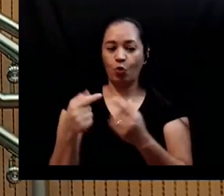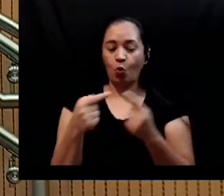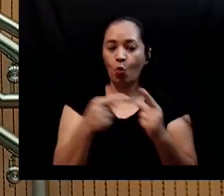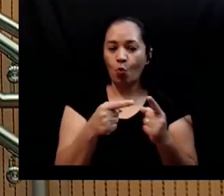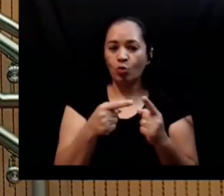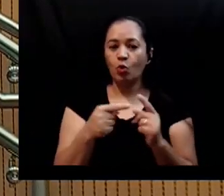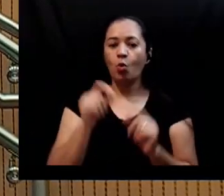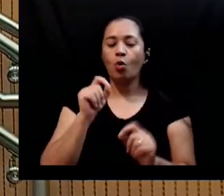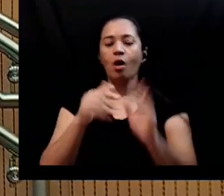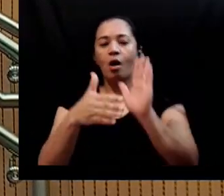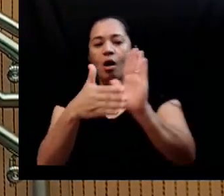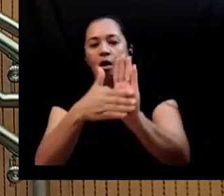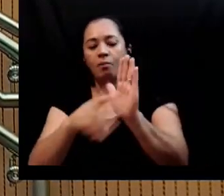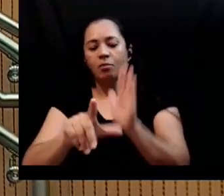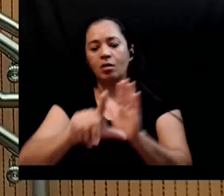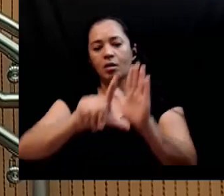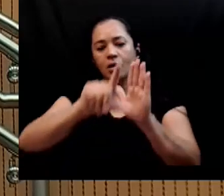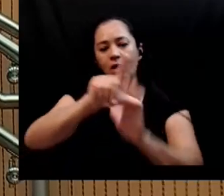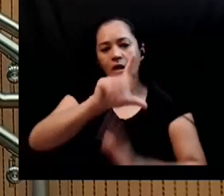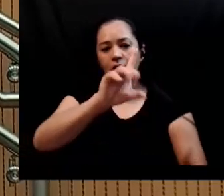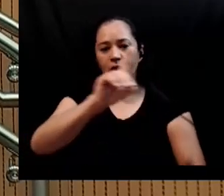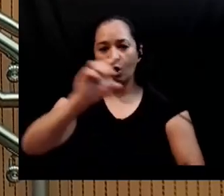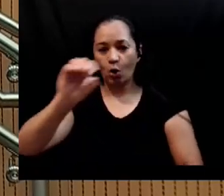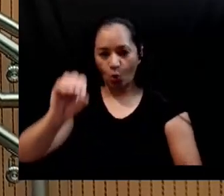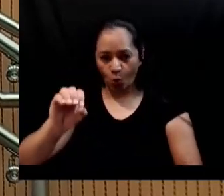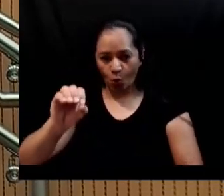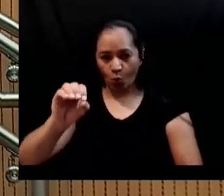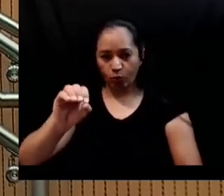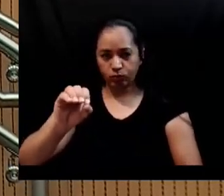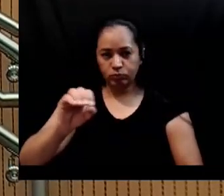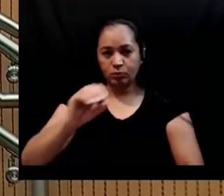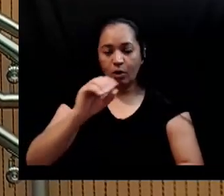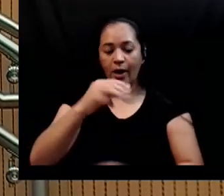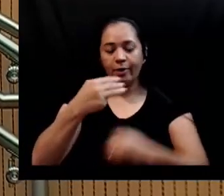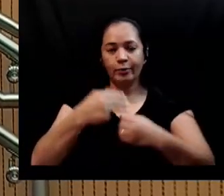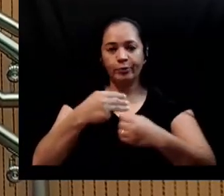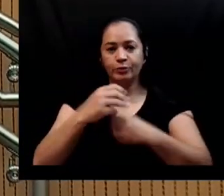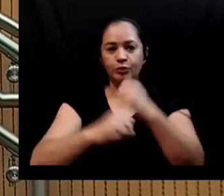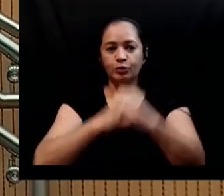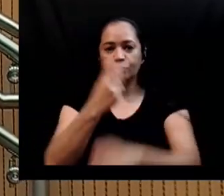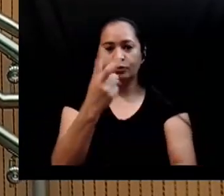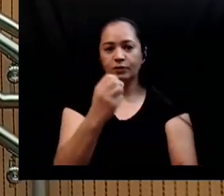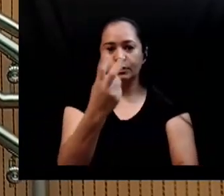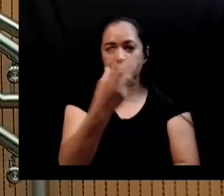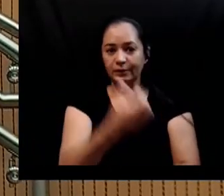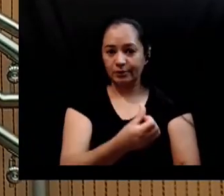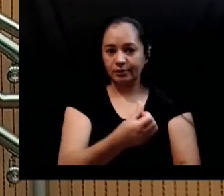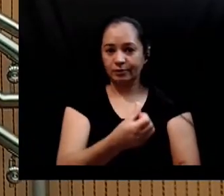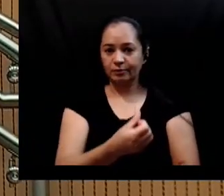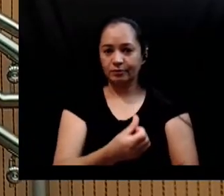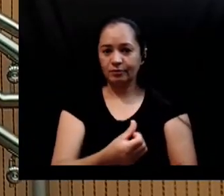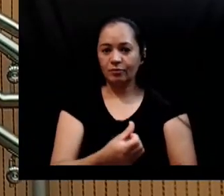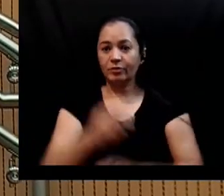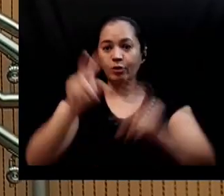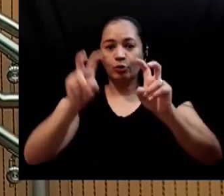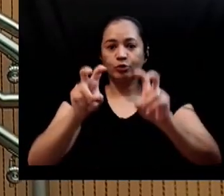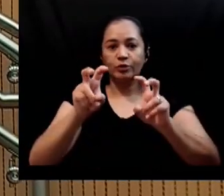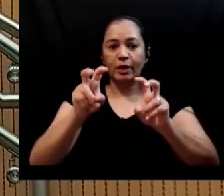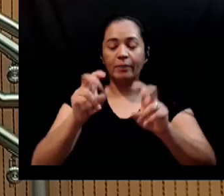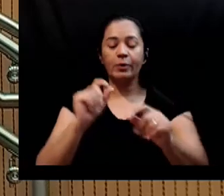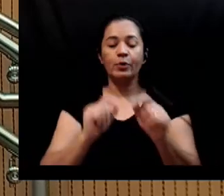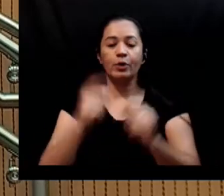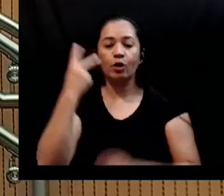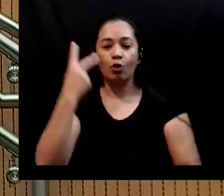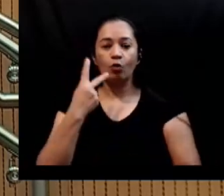Lei de Diretrizes Orçamentárias para o município em 2026. Tema que trouxe os parlamentares